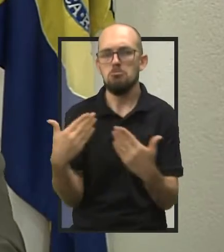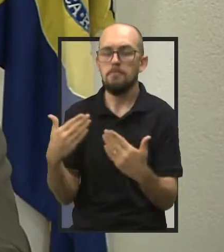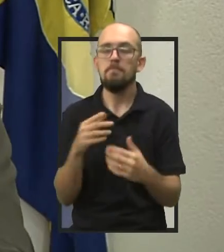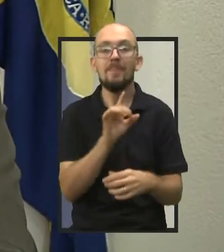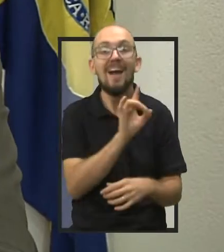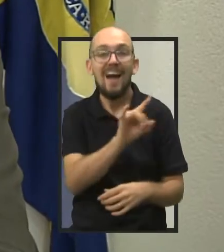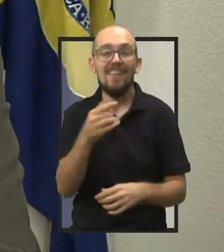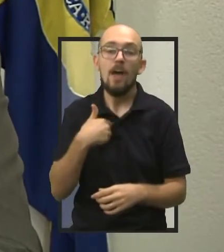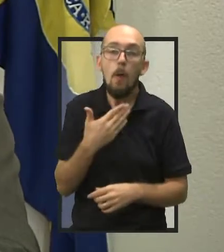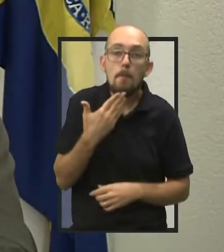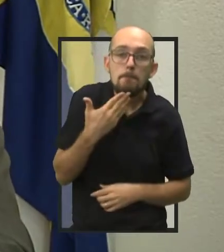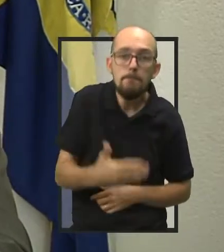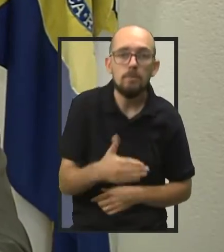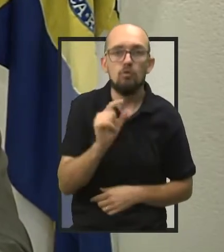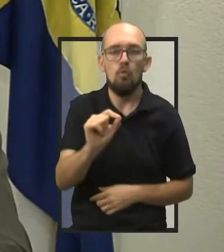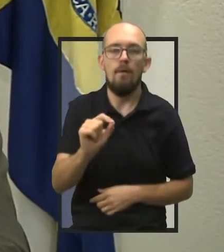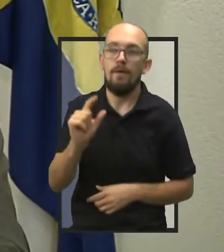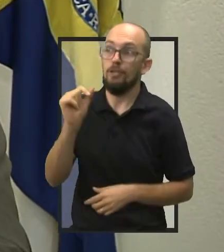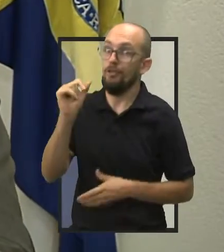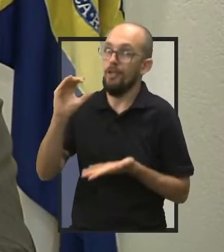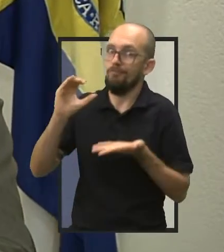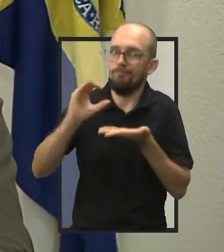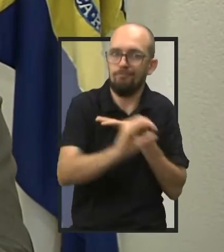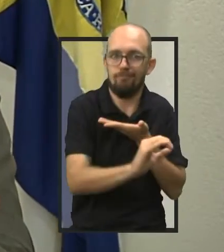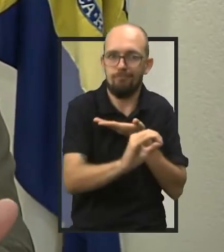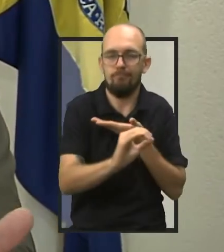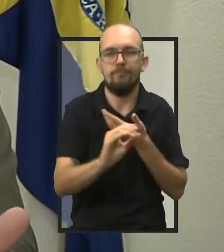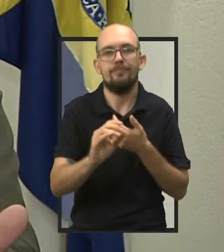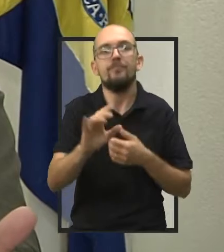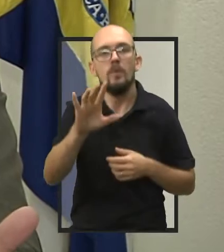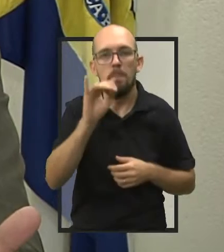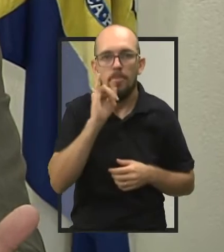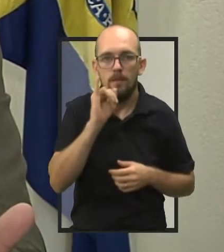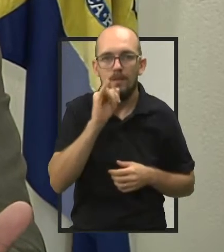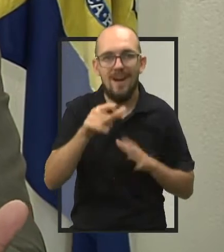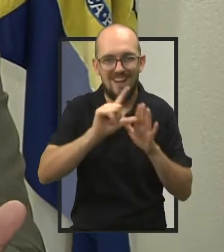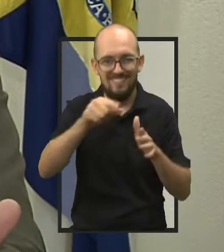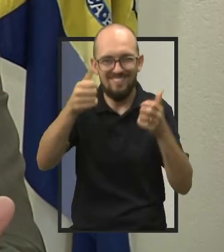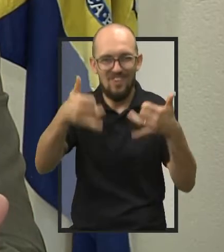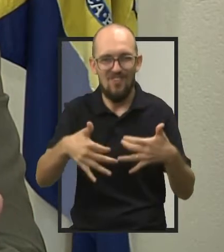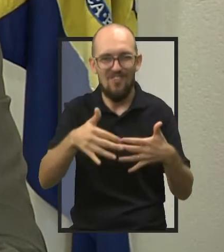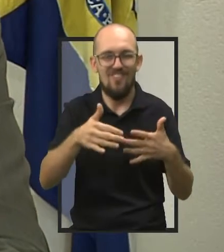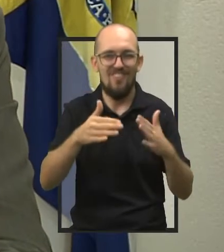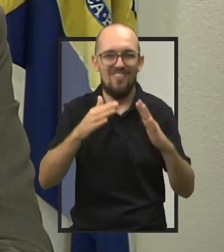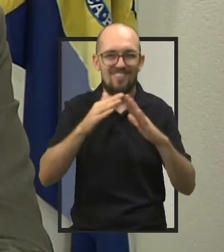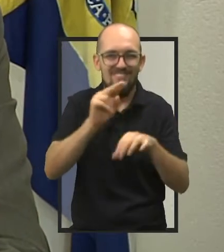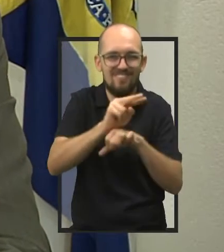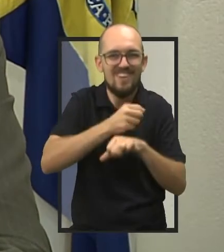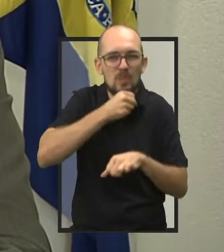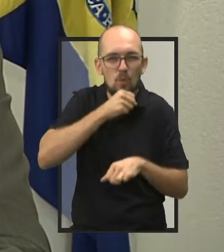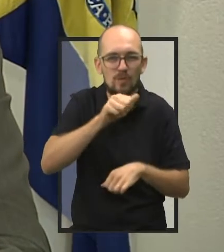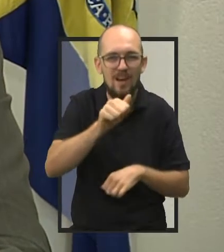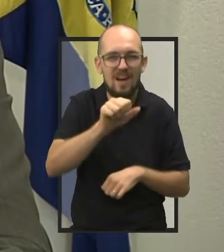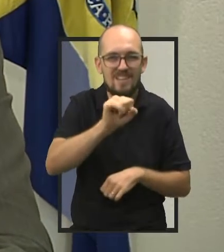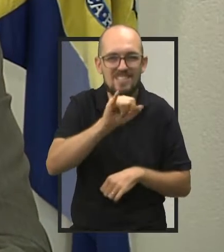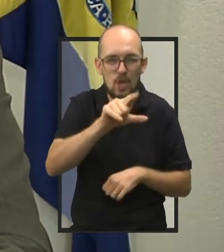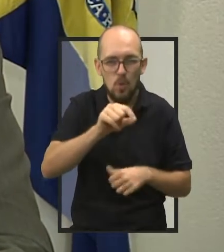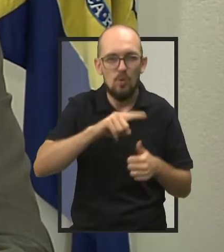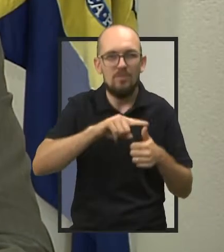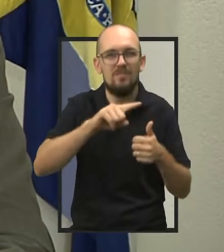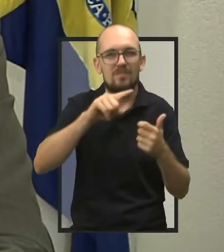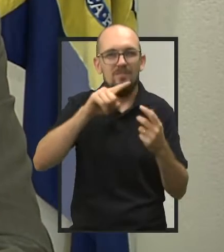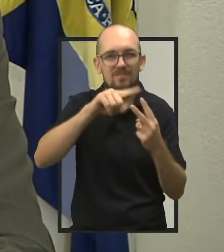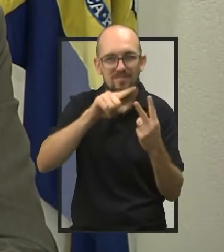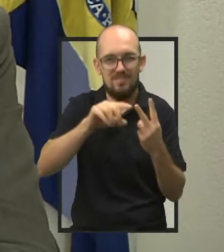arrumar recursos para as entidades. Por exemplo, como você já disse, o Asilo São Lourenço, o Asilo São Vicente, máquinas